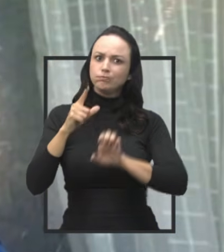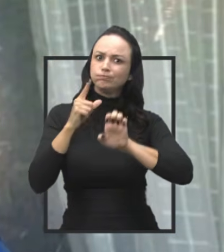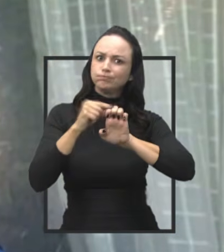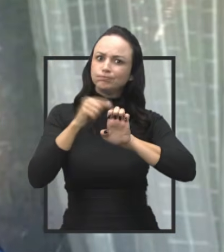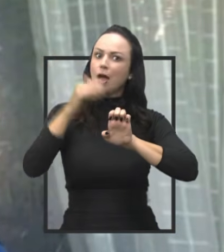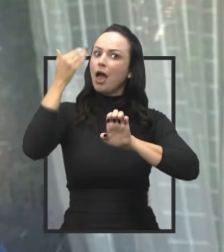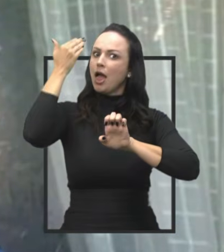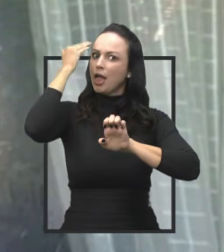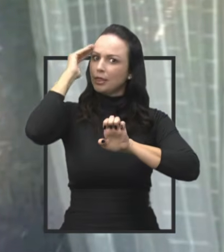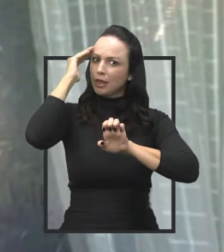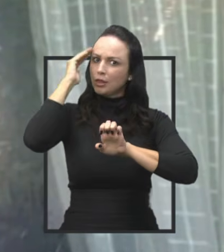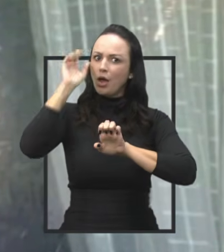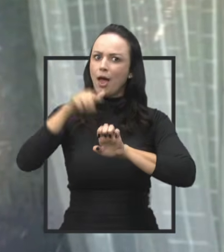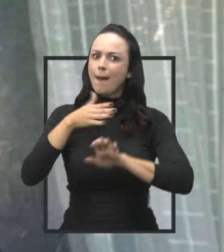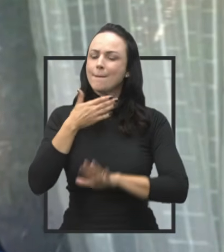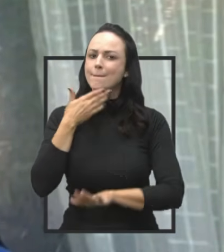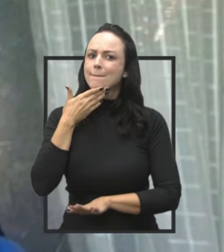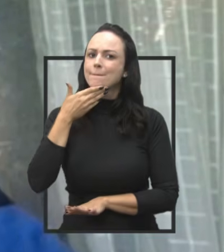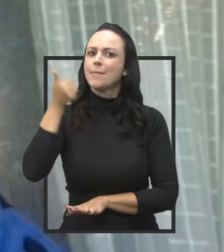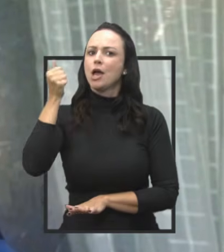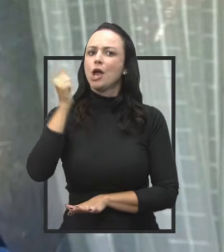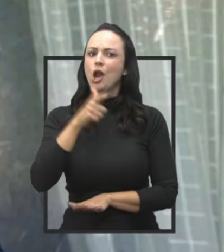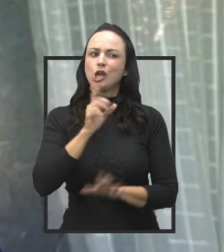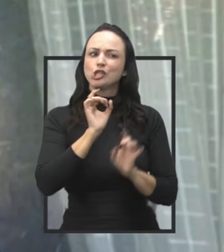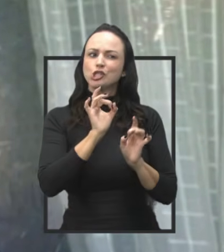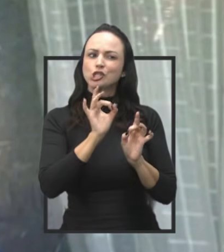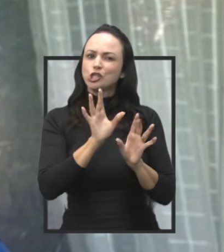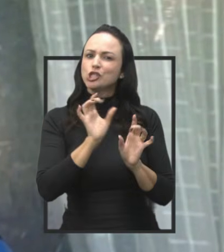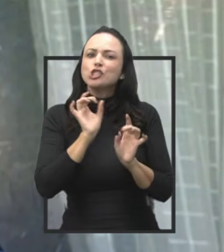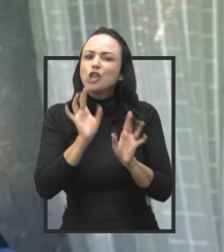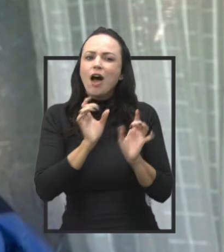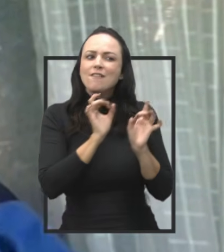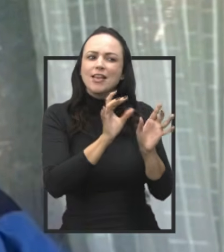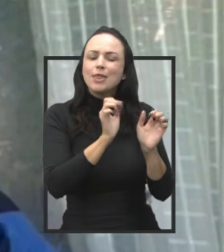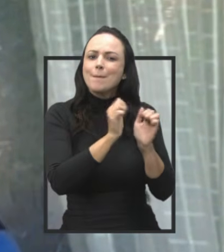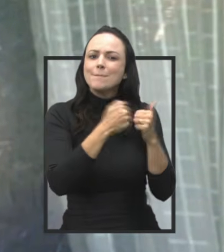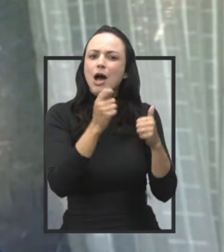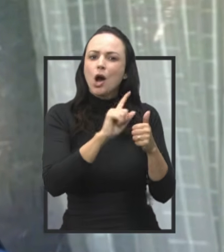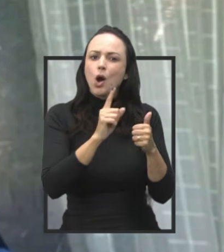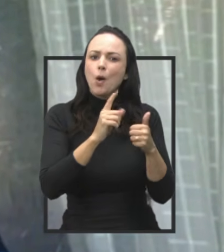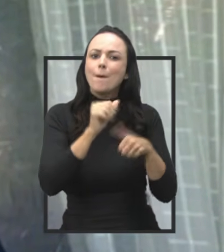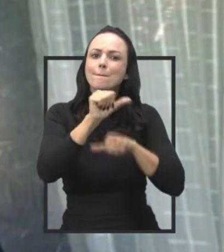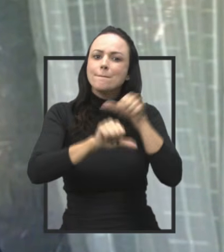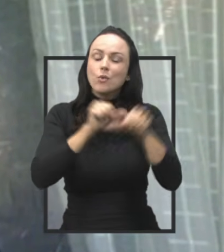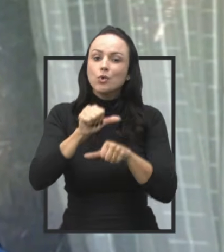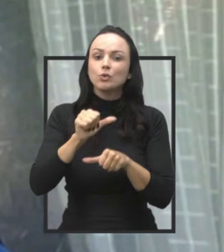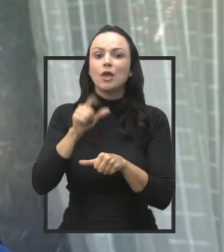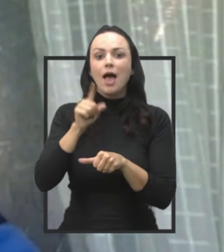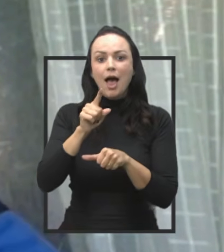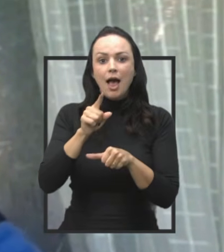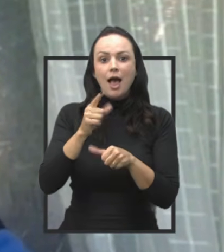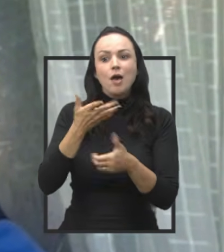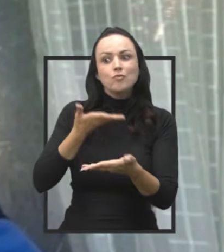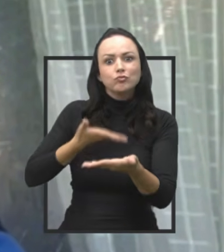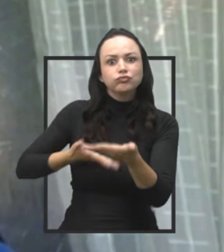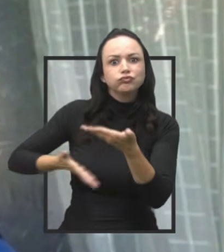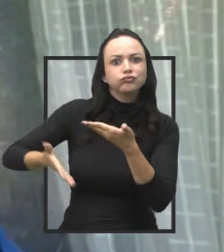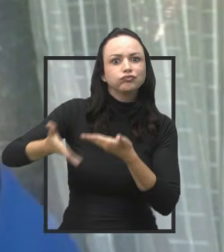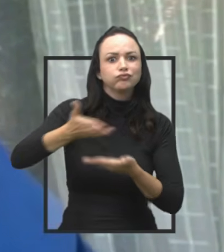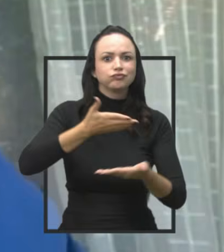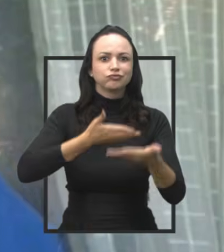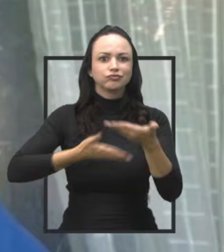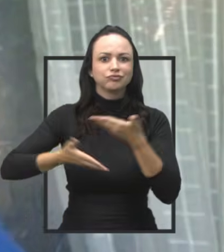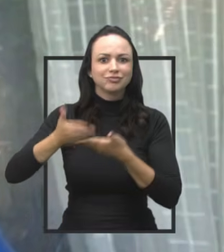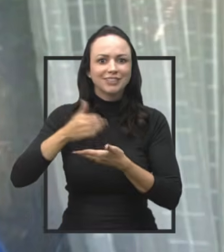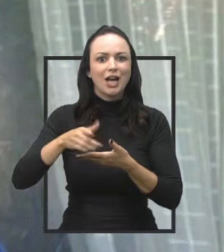ele entendeu que isso era muito melhor, além de vender os pães, trazer essa realidade do